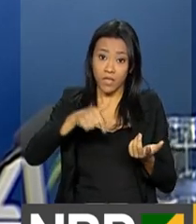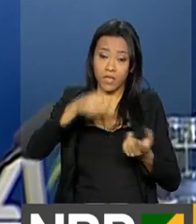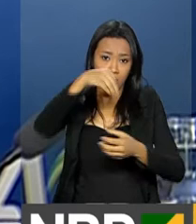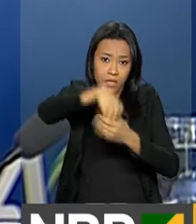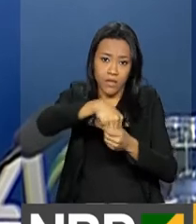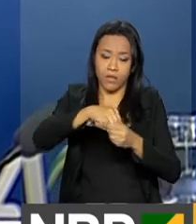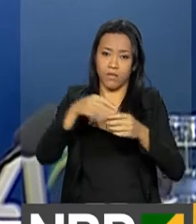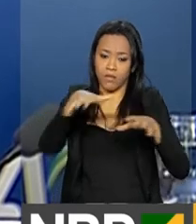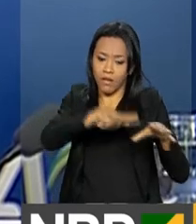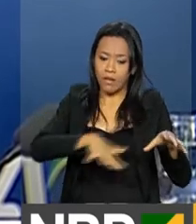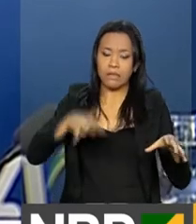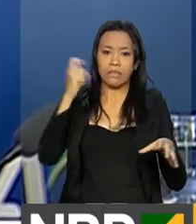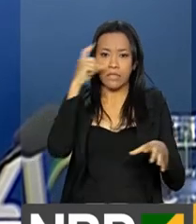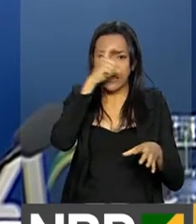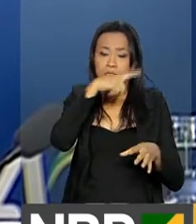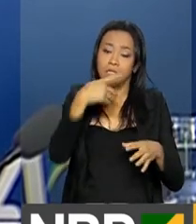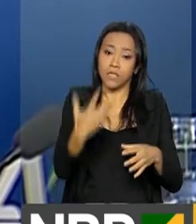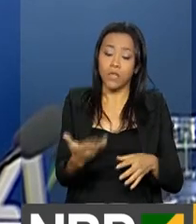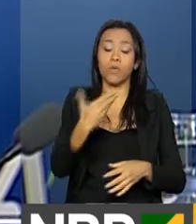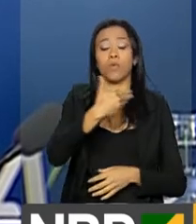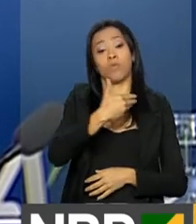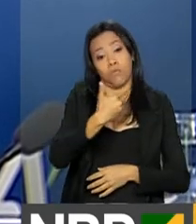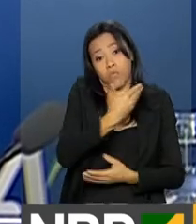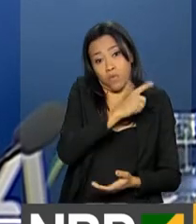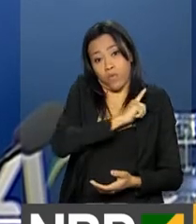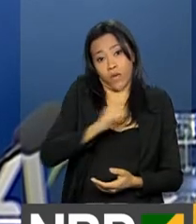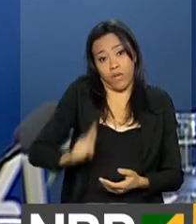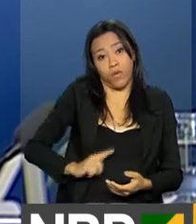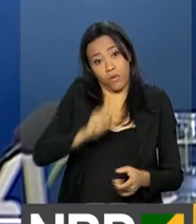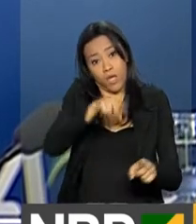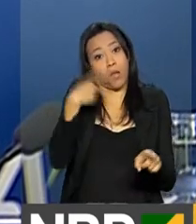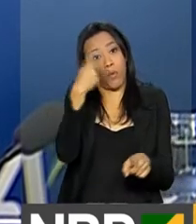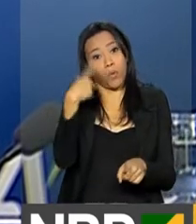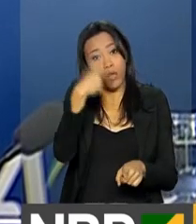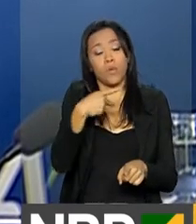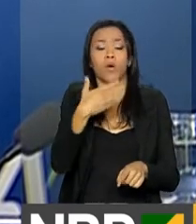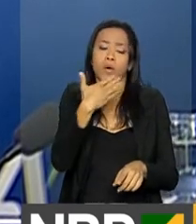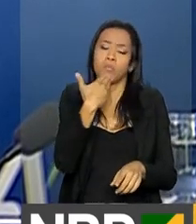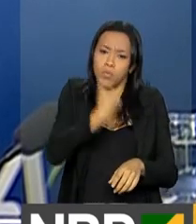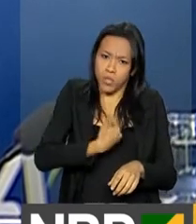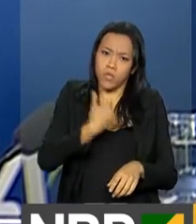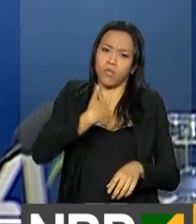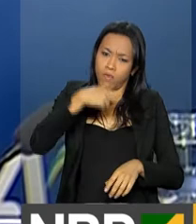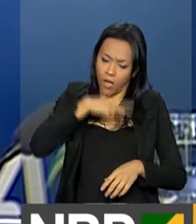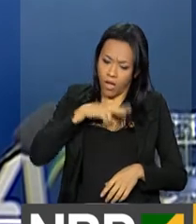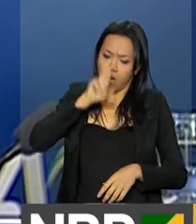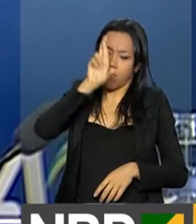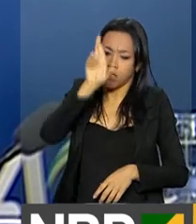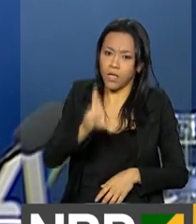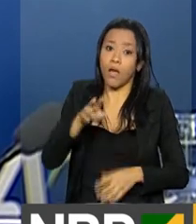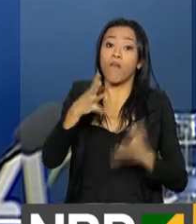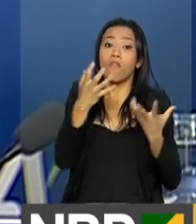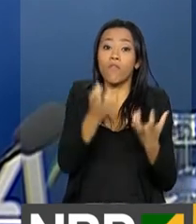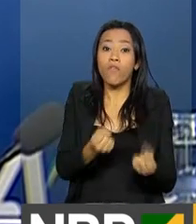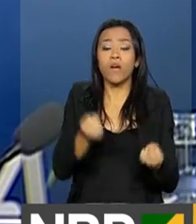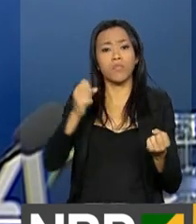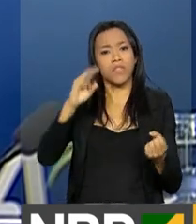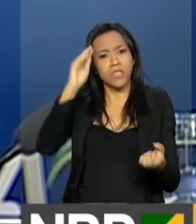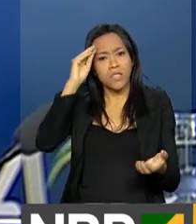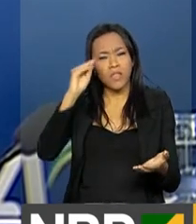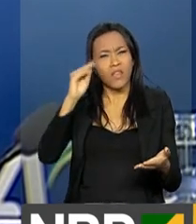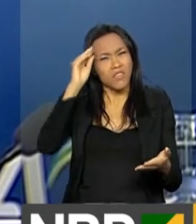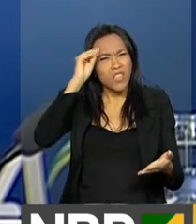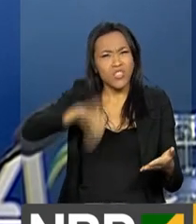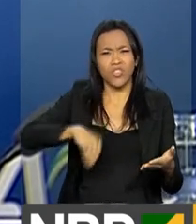pelo sistema jurídico. E o governador, que era procurador do Estado, não teve dúvida. O Temer, faça uma representação aí, nós vamos desistir de todas